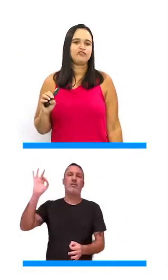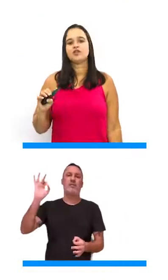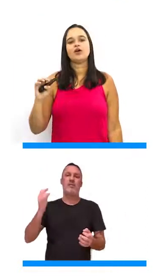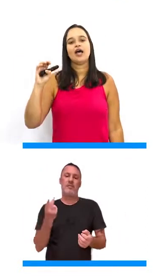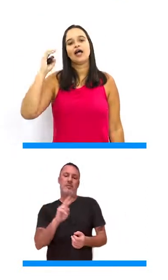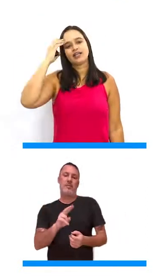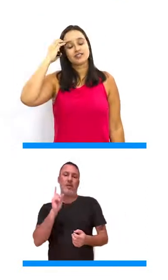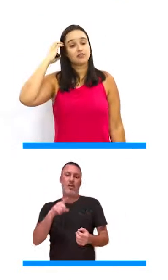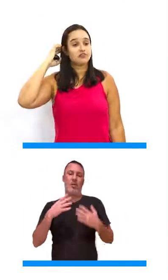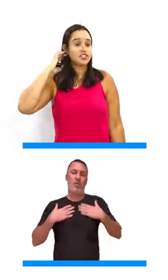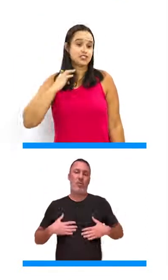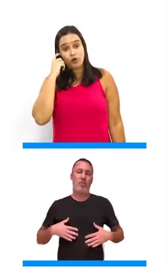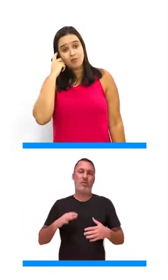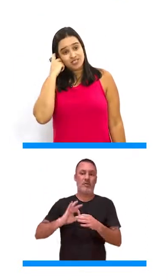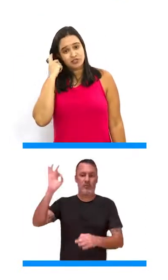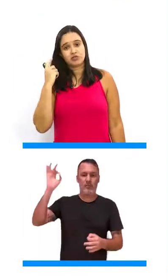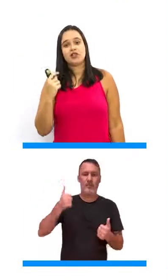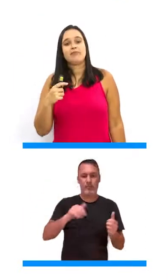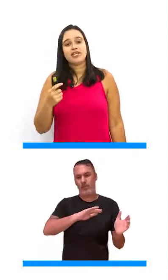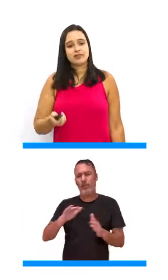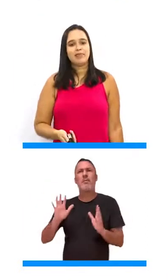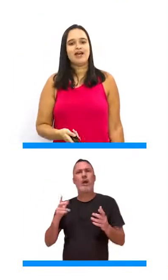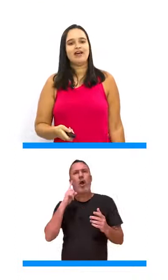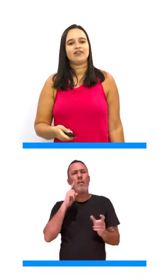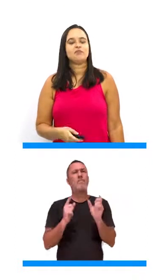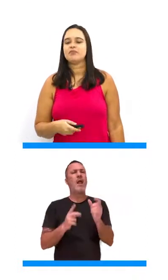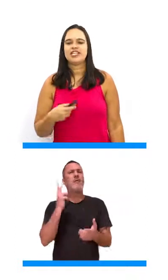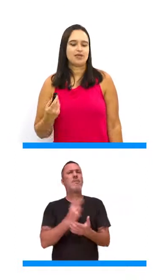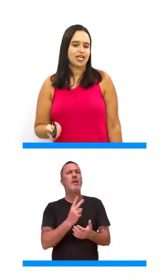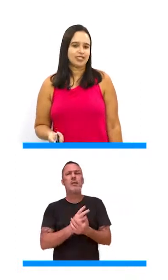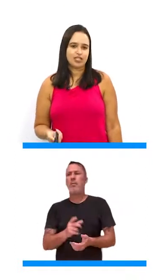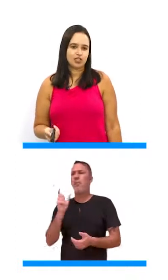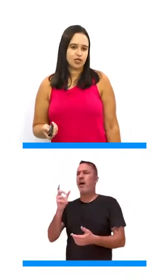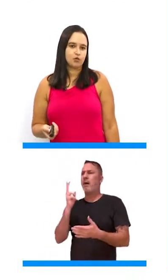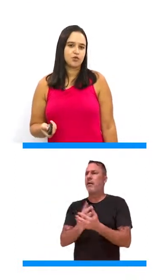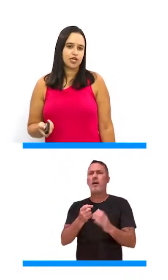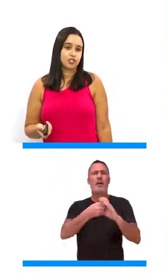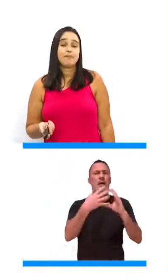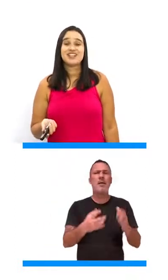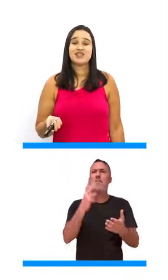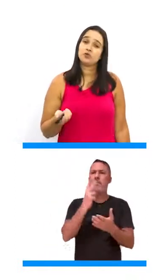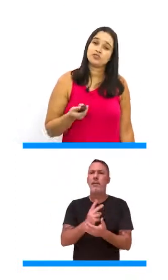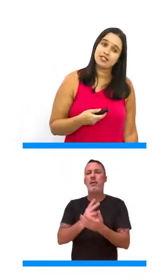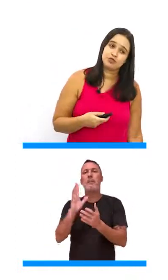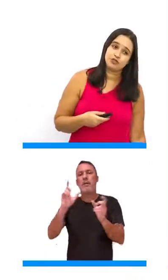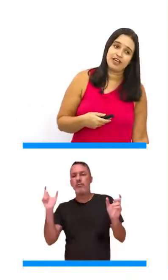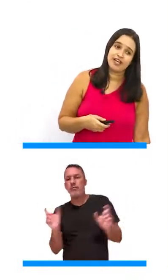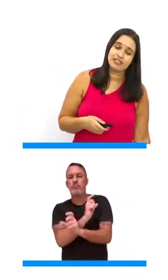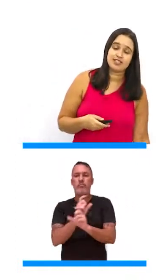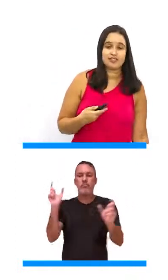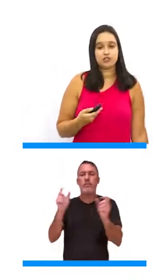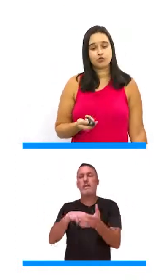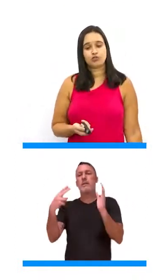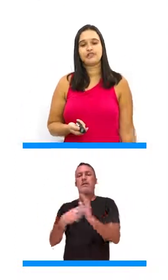me refiro à questão física. Como assim? Se eu tenho a mesma palavra, mesma característica como grande, mas em contextos